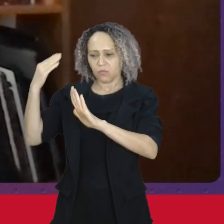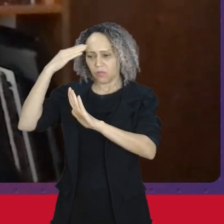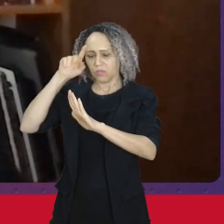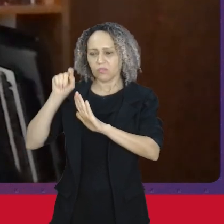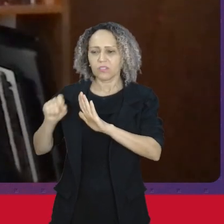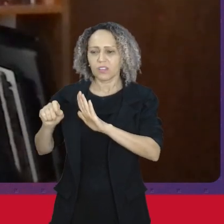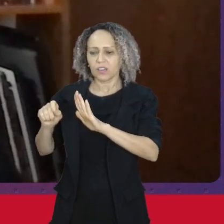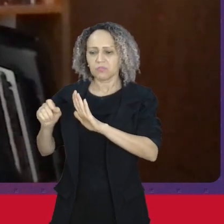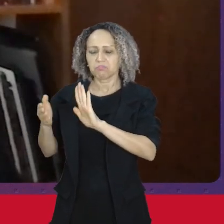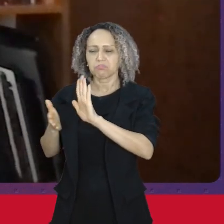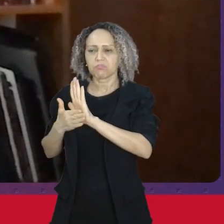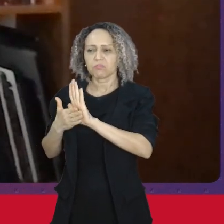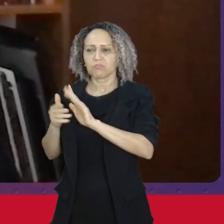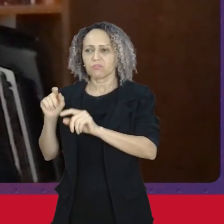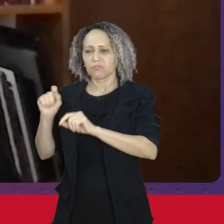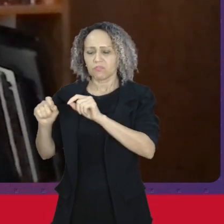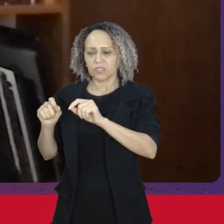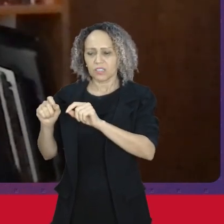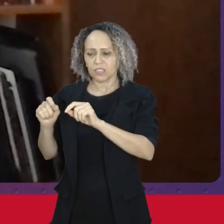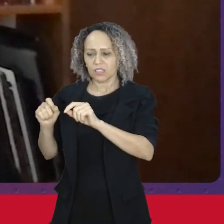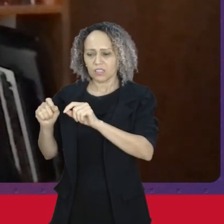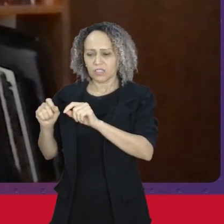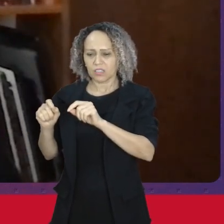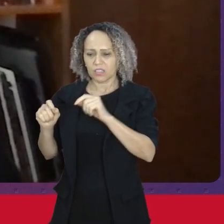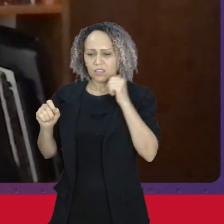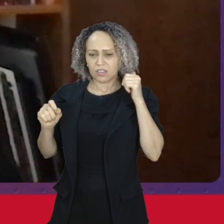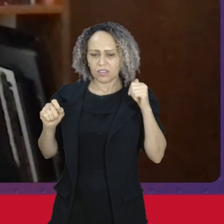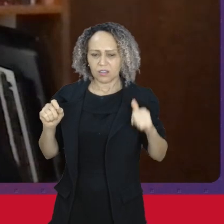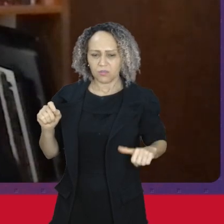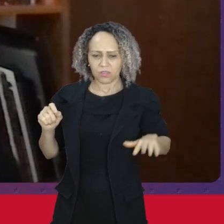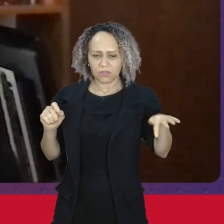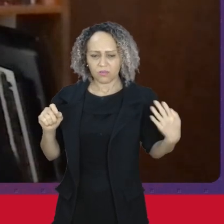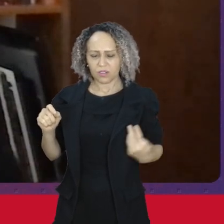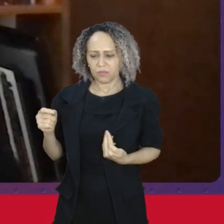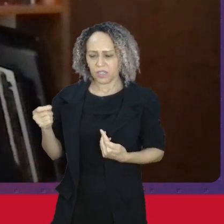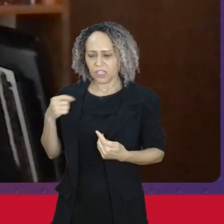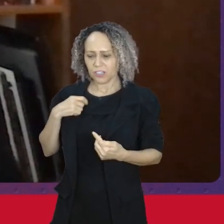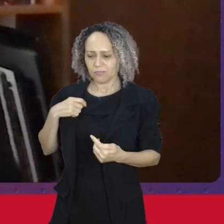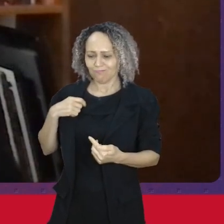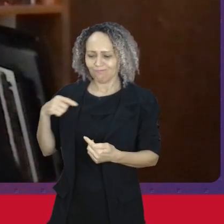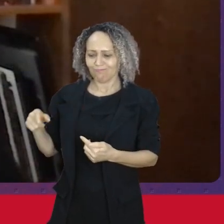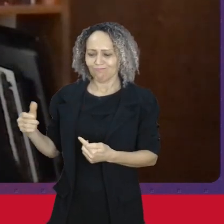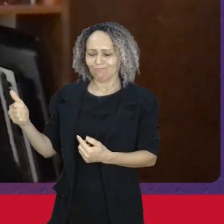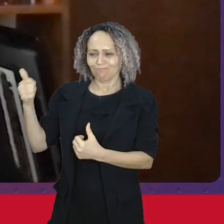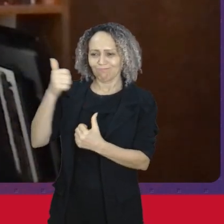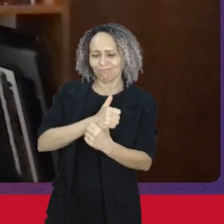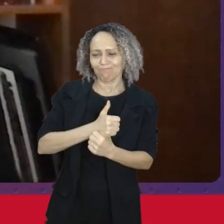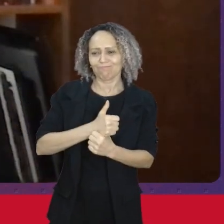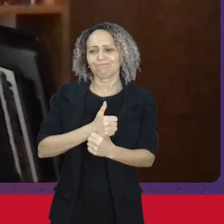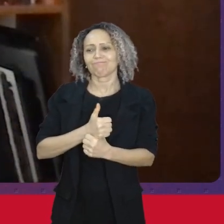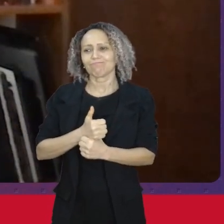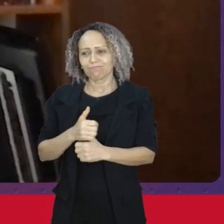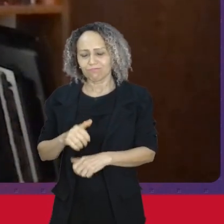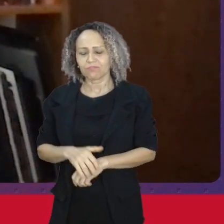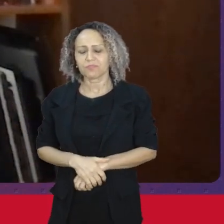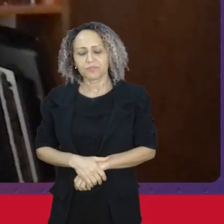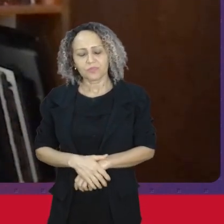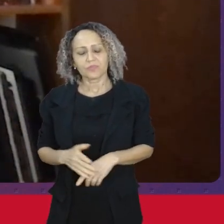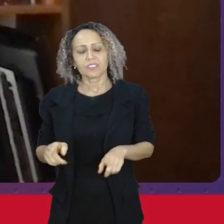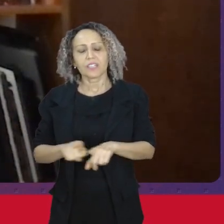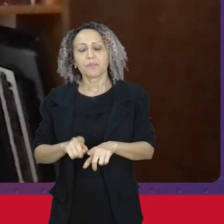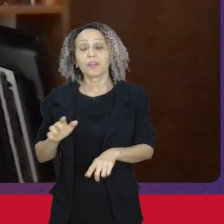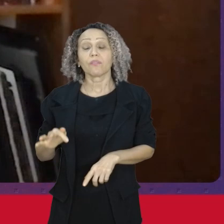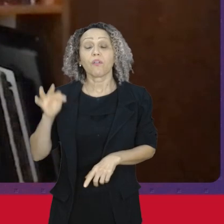está propondo que acaba com o Bolsa Família, e falar um pouco também sobre o futuro, né, abordando principalmente